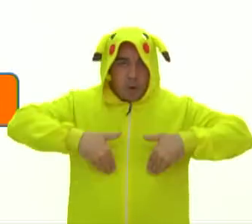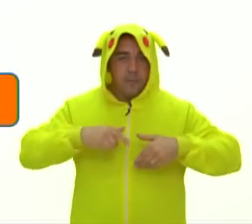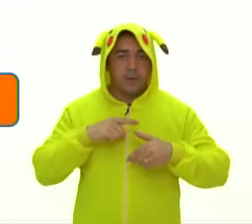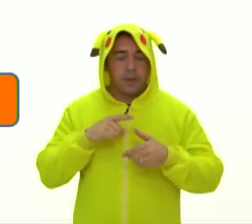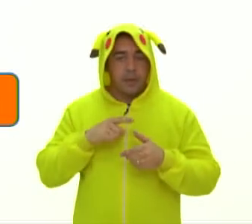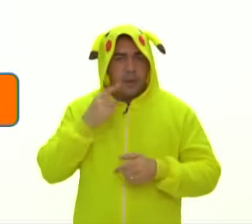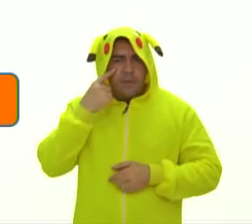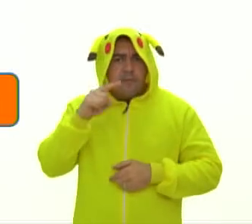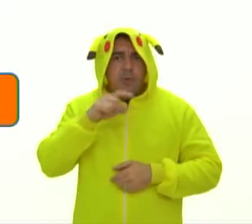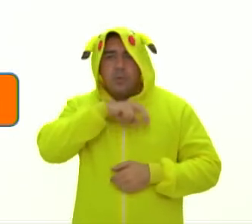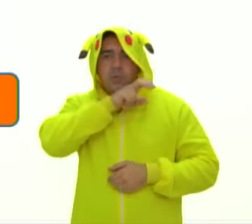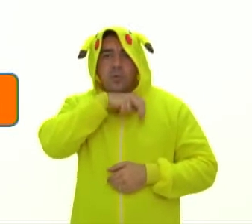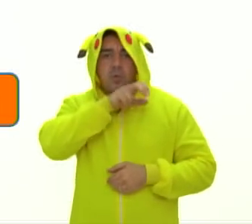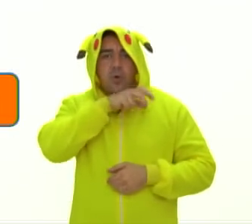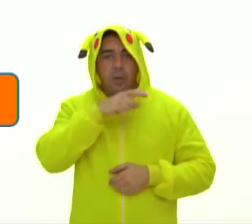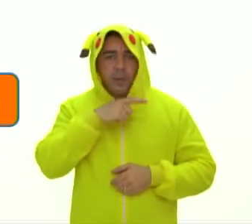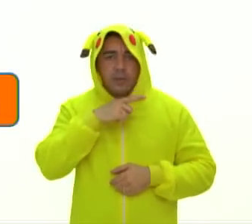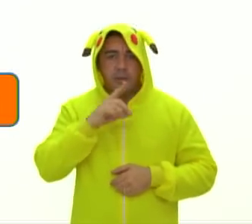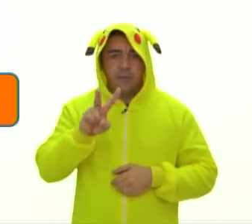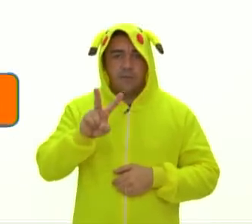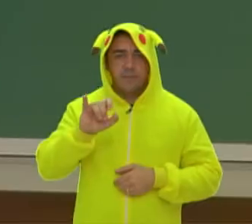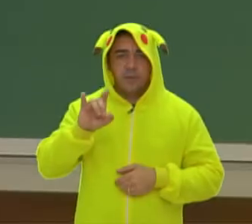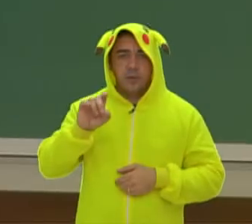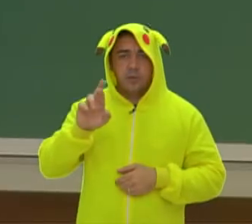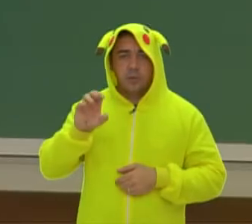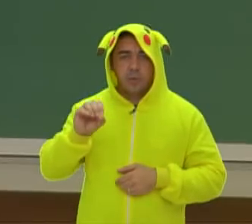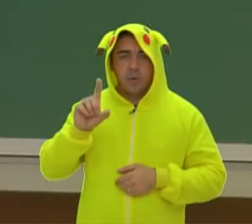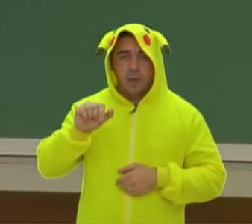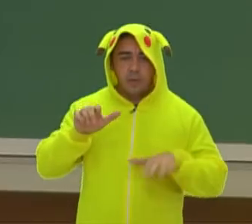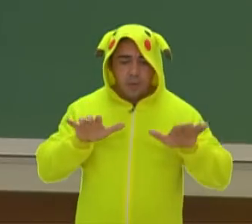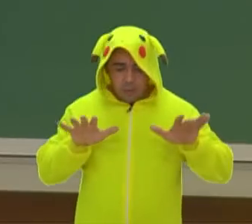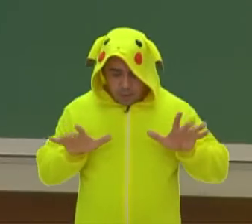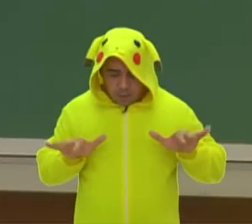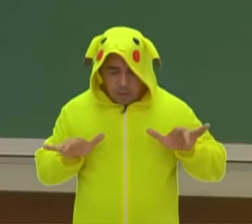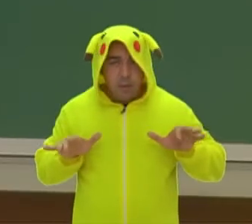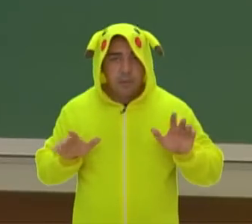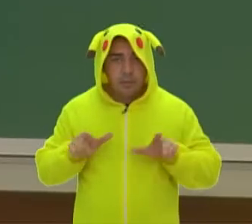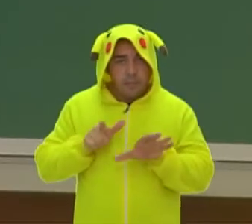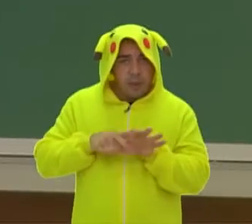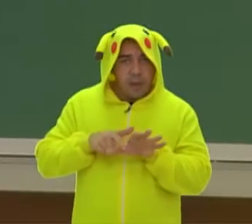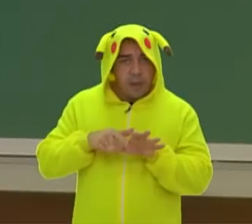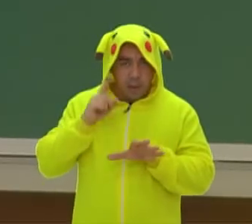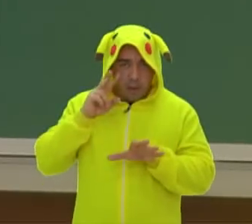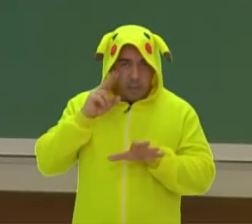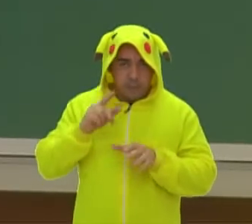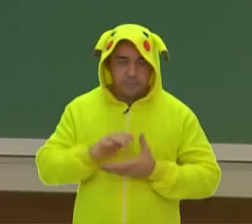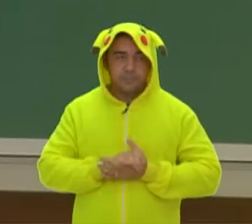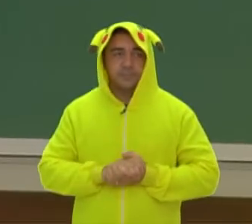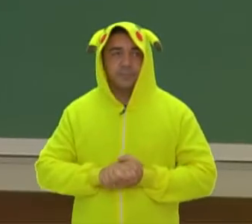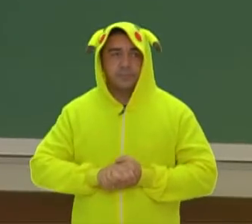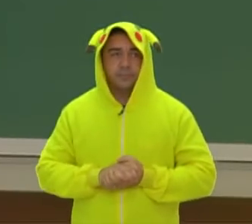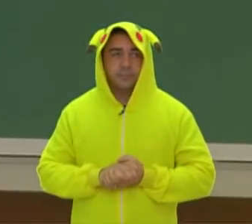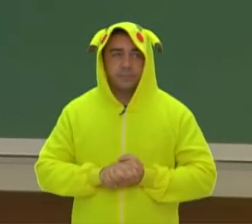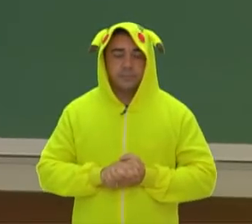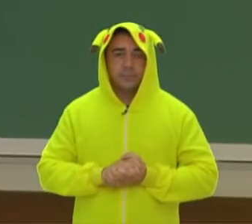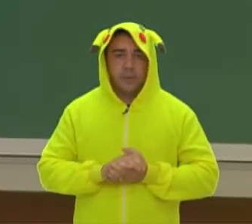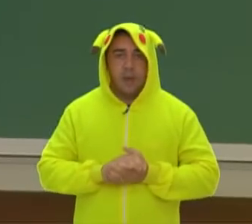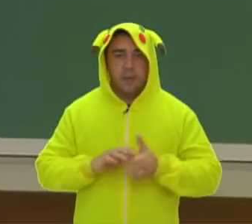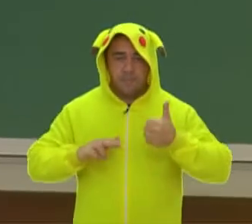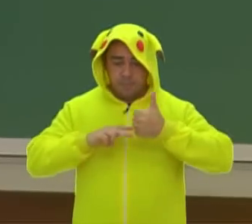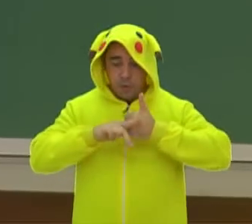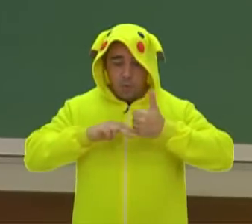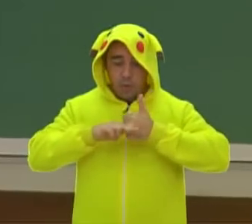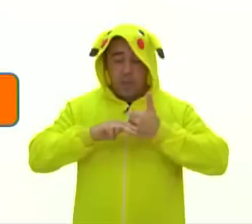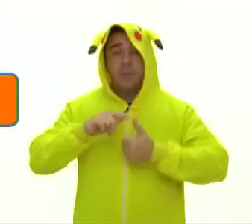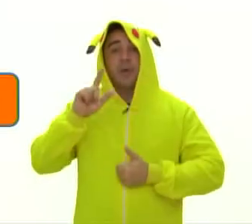viu, inclusive, a cobra de vidro, né, que na verdade é um lagarto, que tem os vestígios da patinha. Lembram disso? Então, tá lá. Bioquímica, a parte